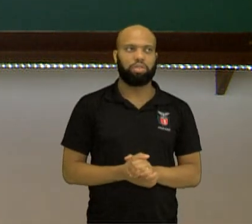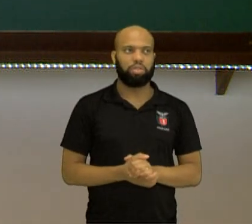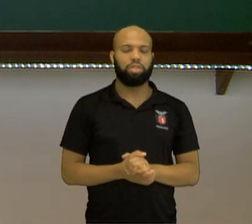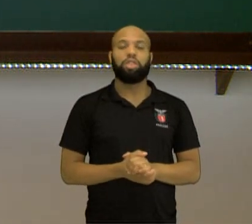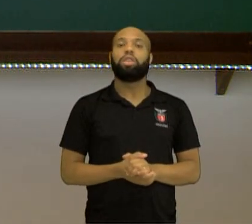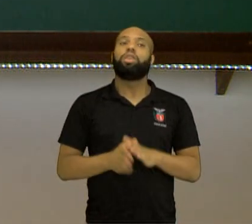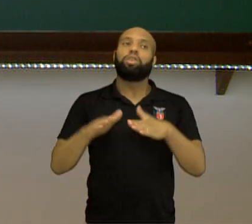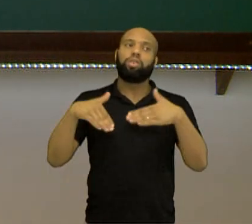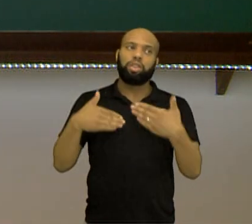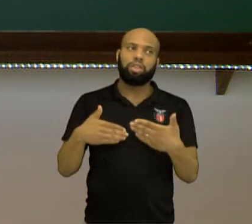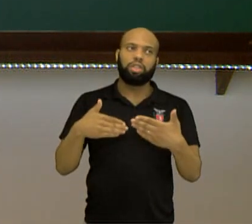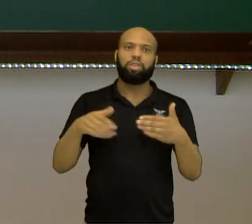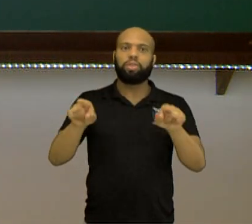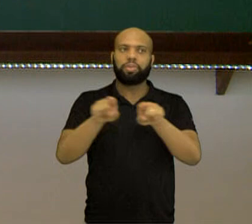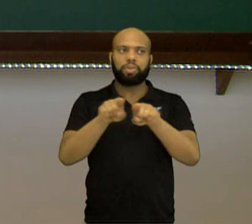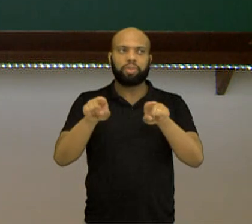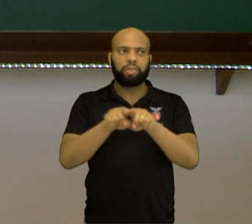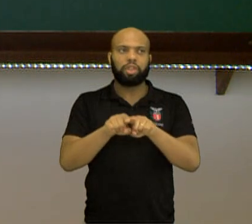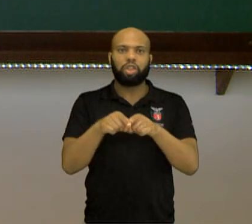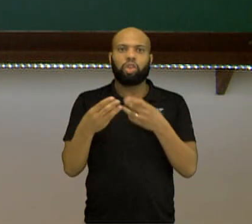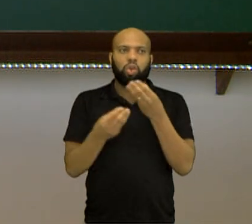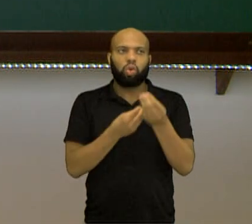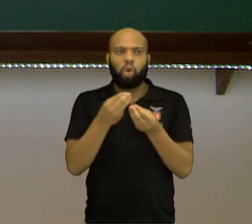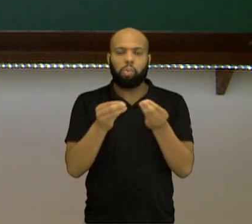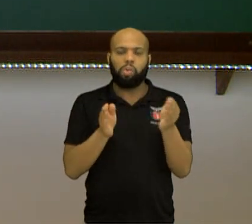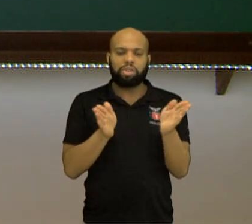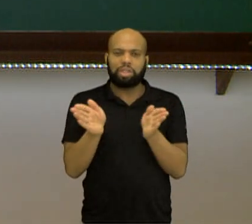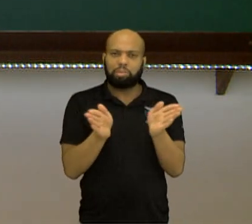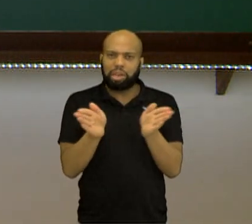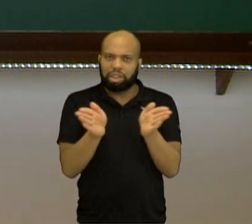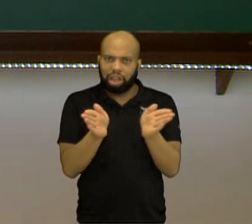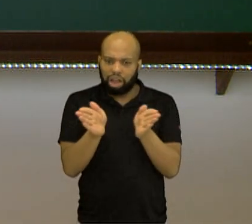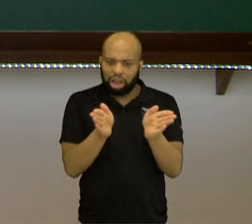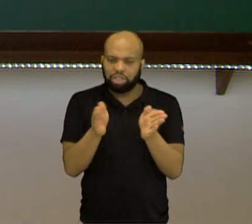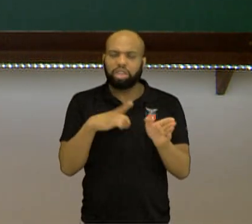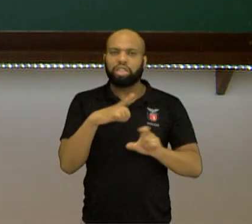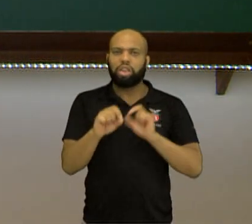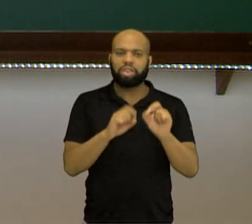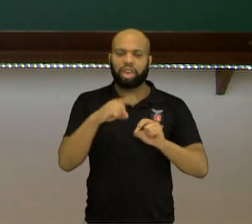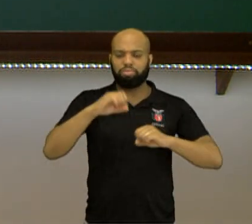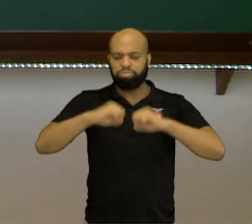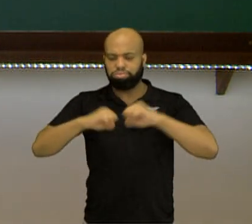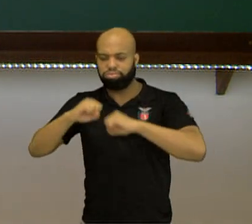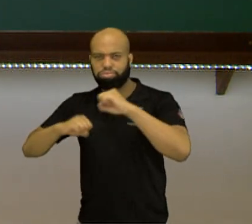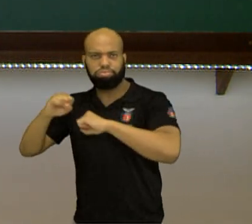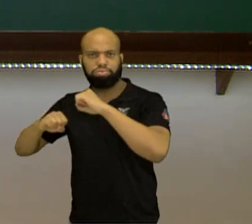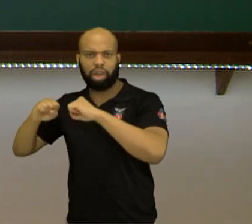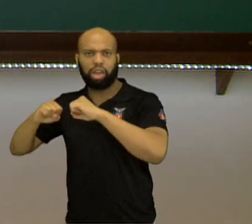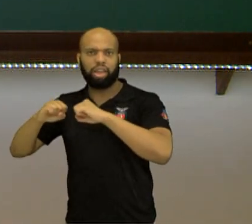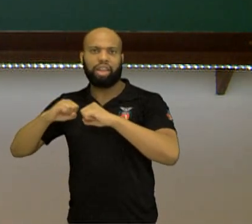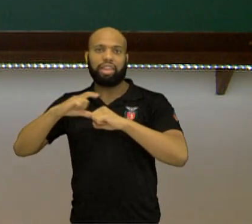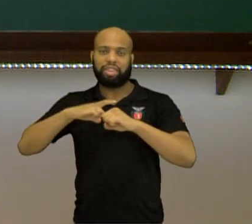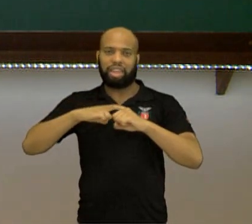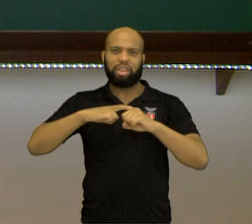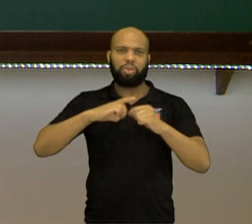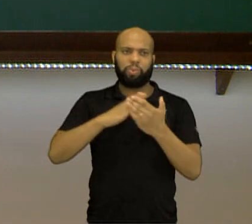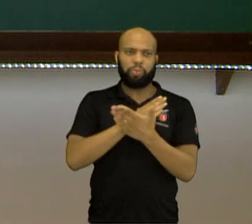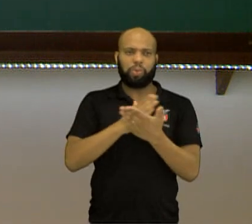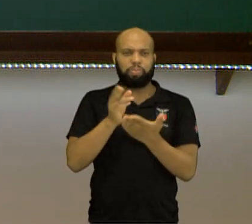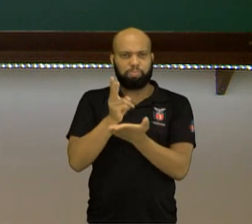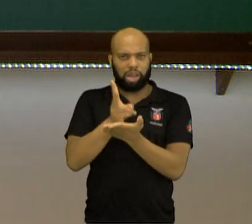E até a ascensão mesmo de uma acessibilidade à industrialização é um período um pouco mais pontual, com mais